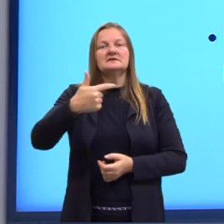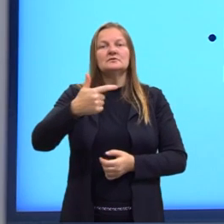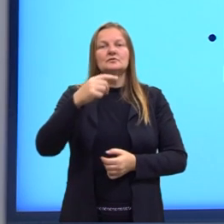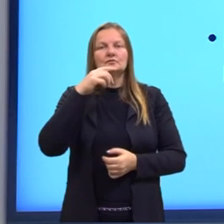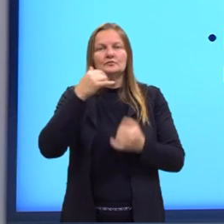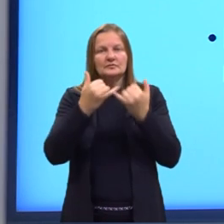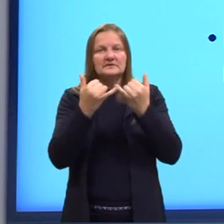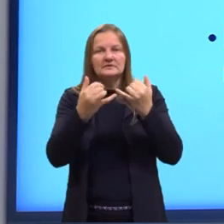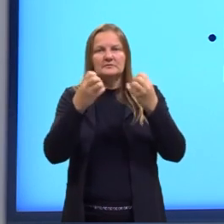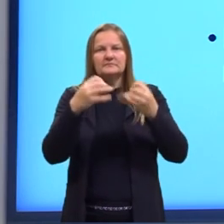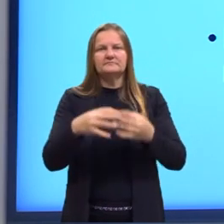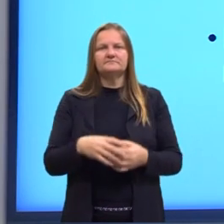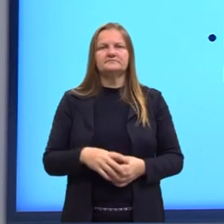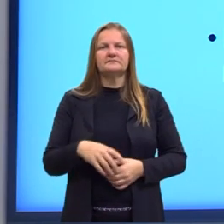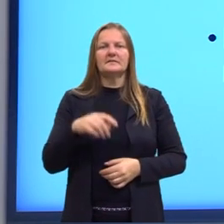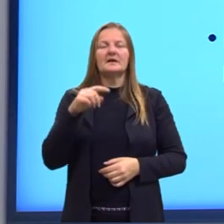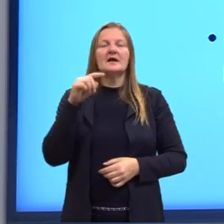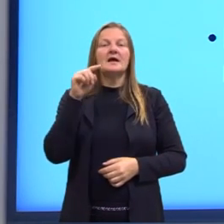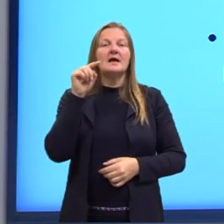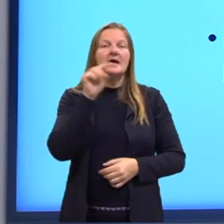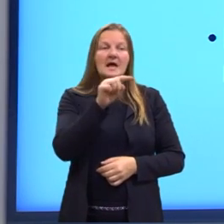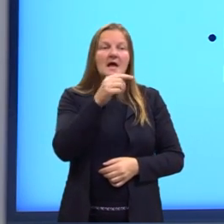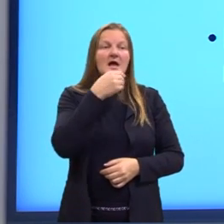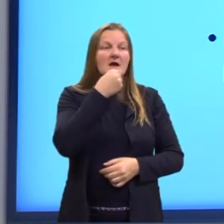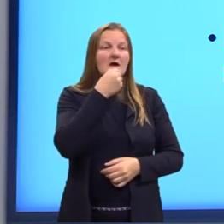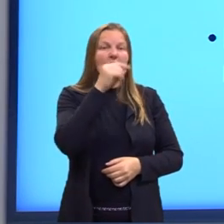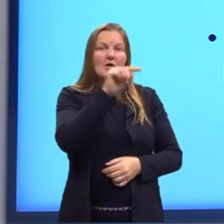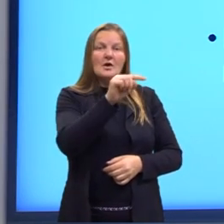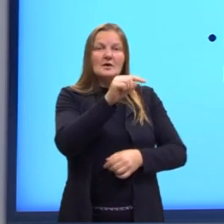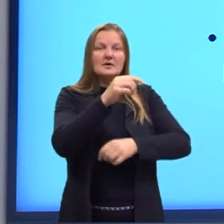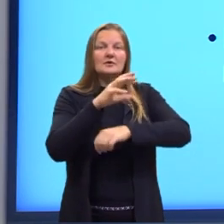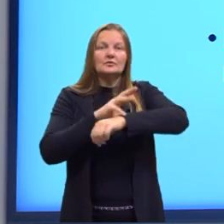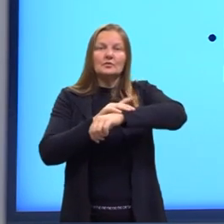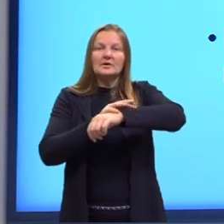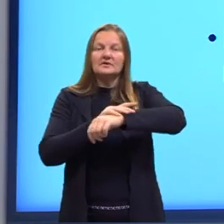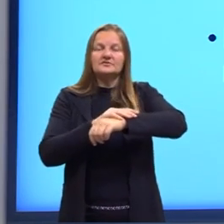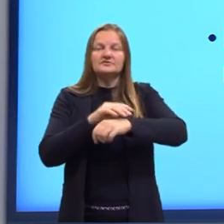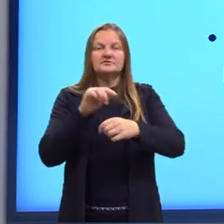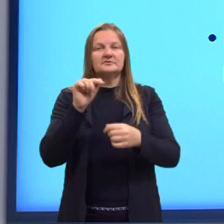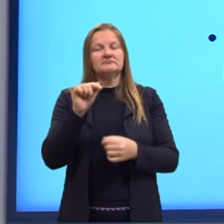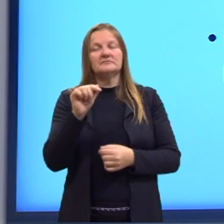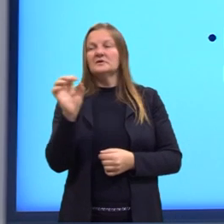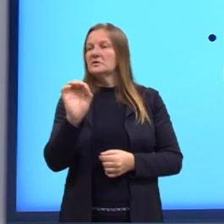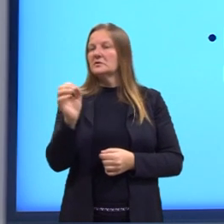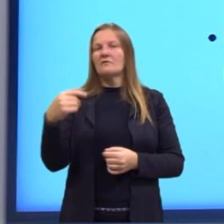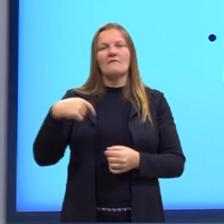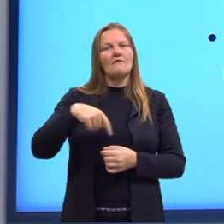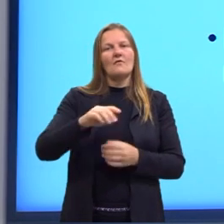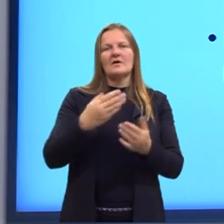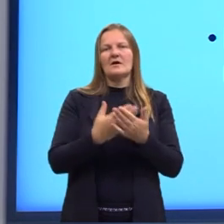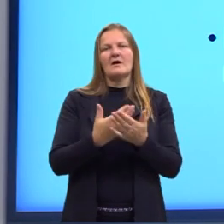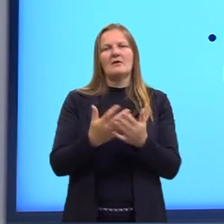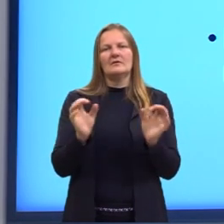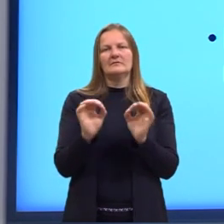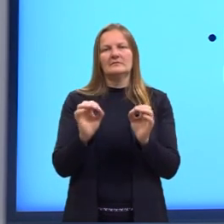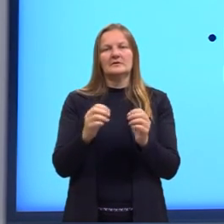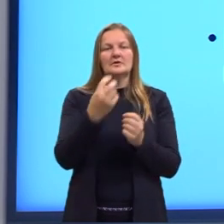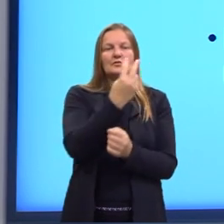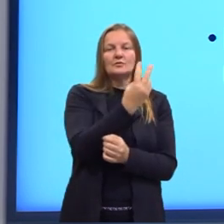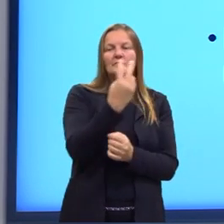exemplo ele estava doente ponto não foi à aula a gente tem ali